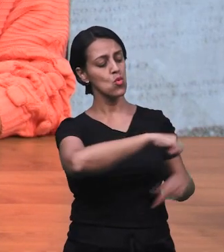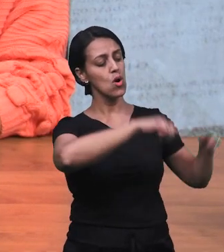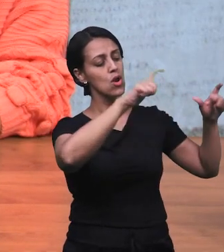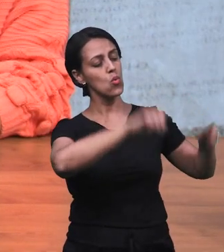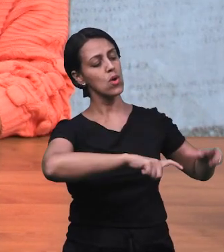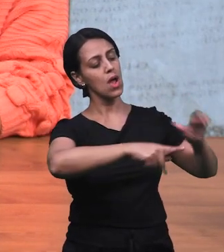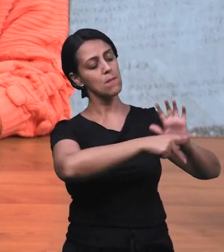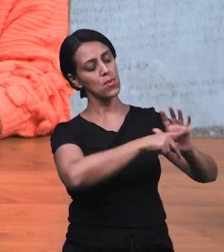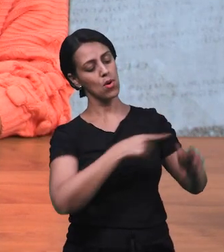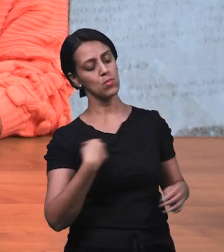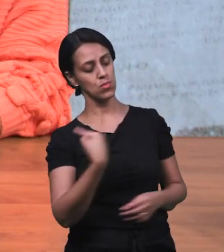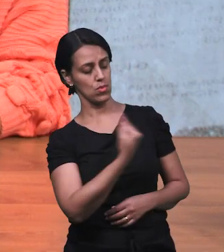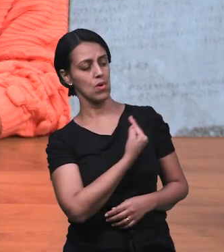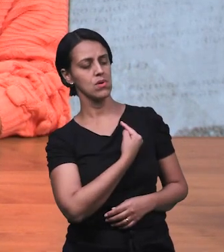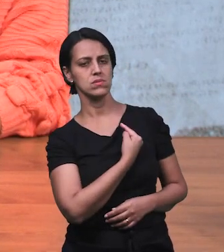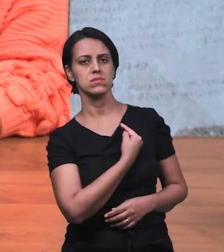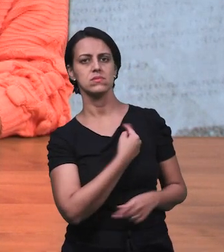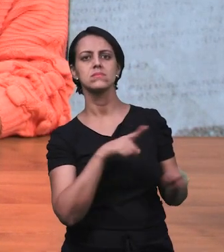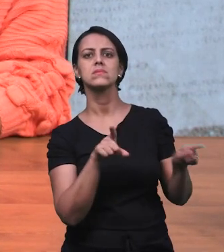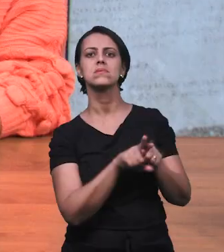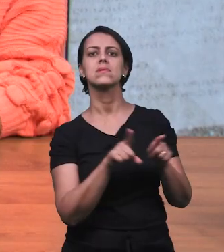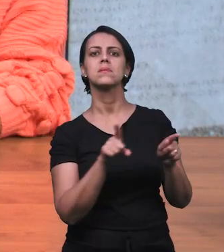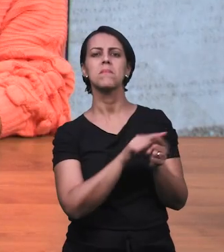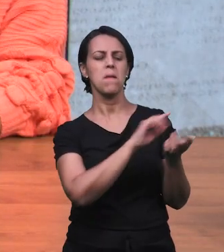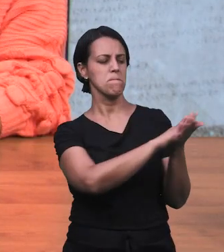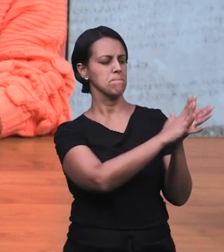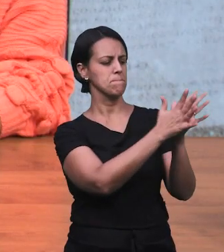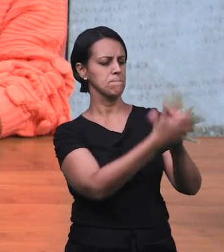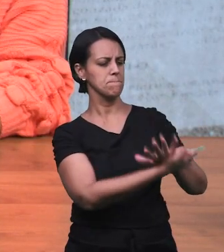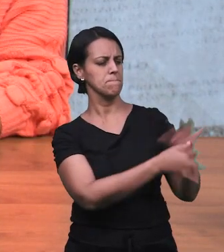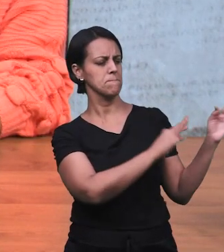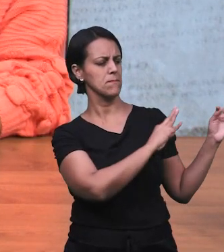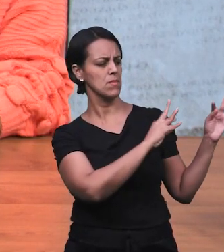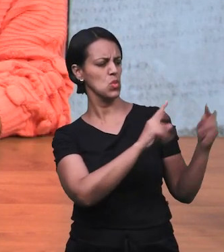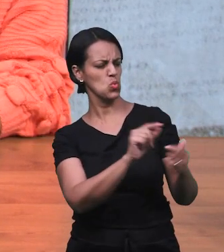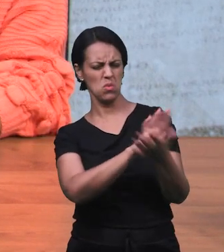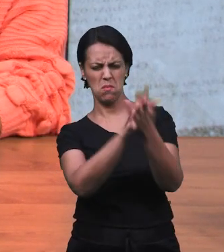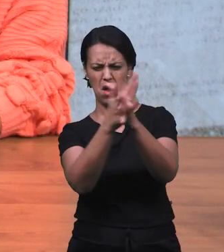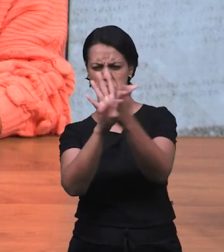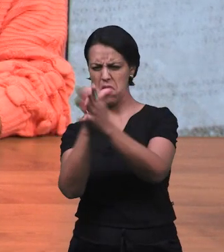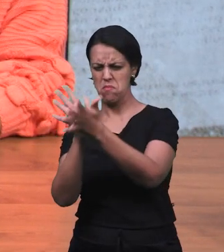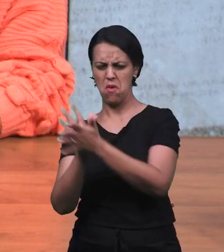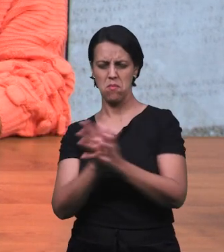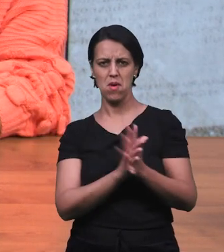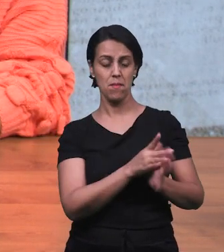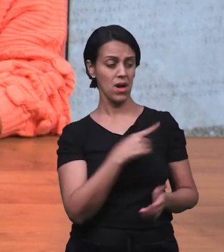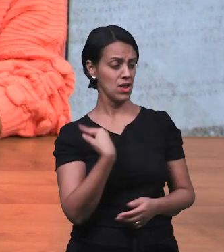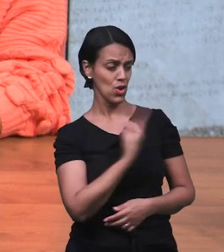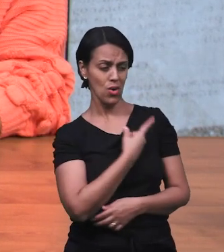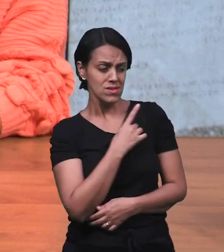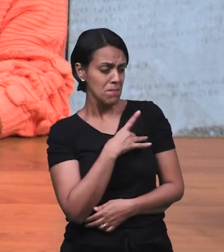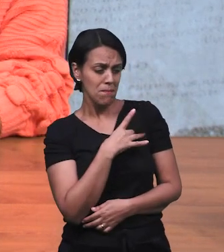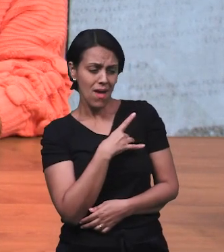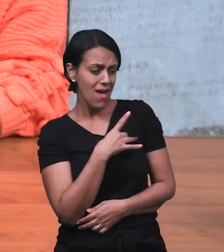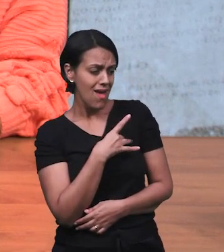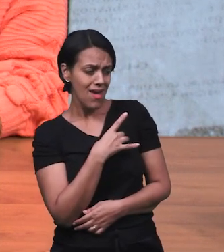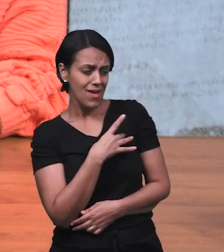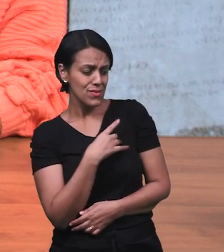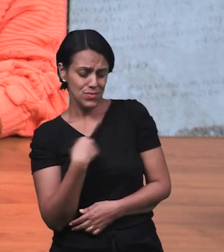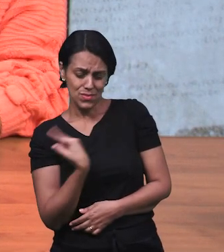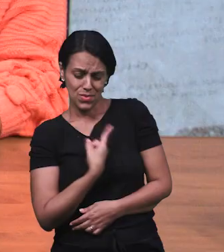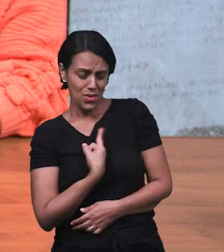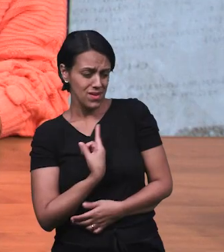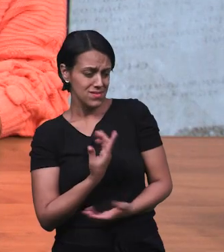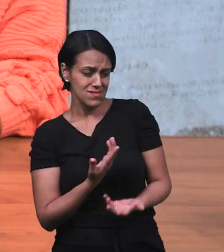e destruísse todos os moradores da terra diante de vós. Tememos muito por nossas